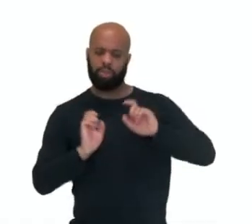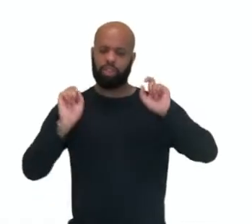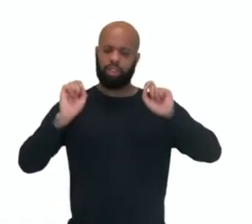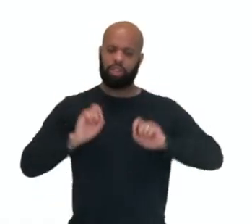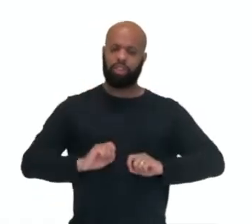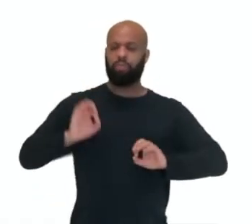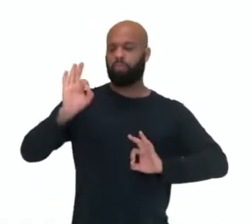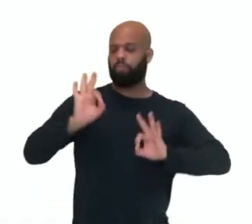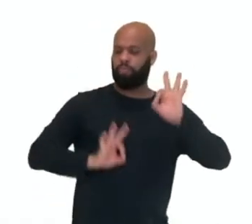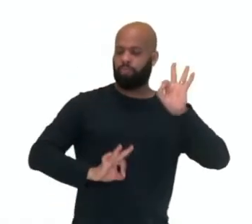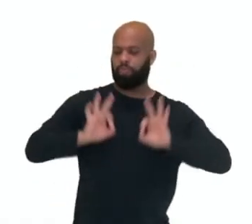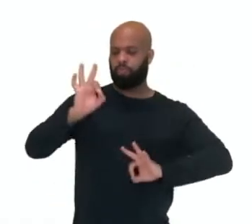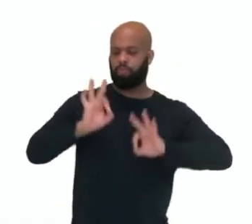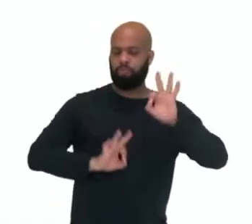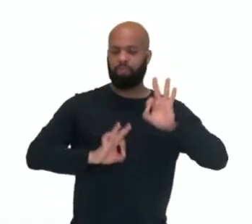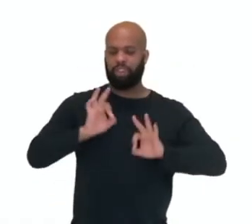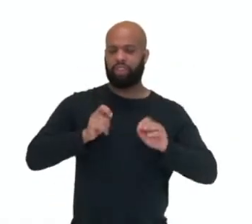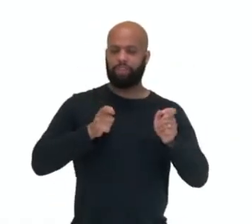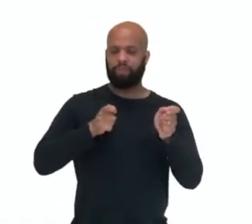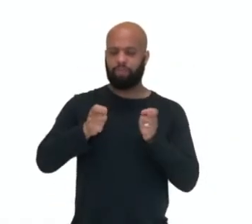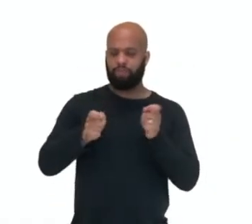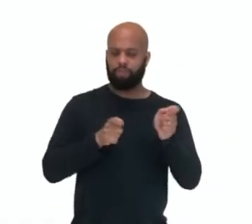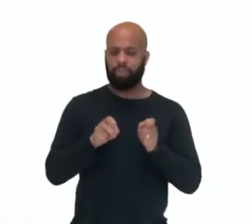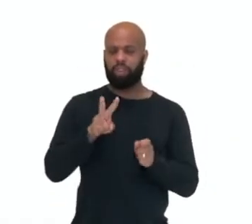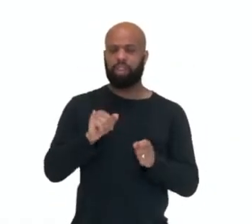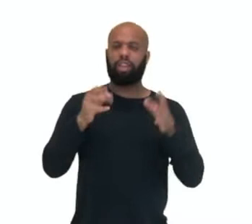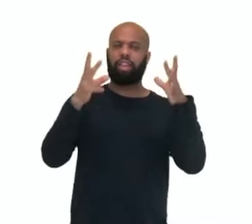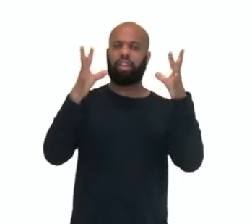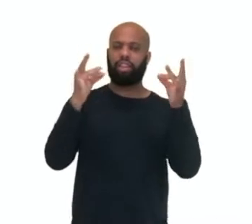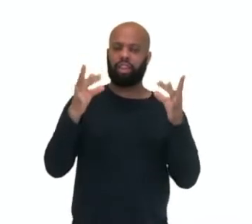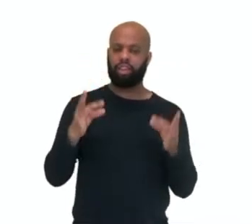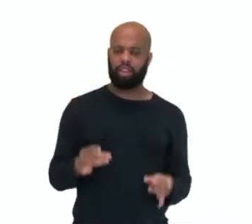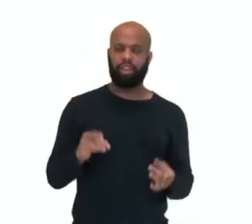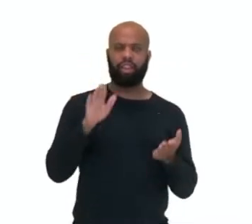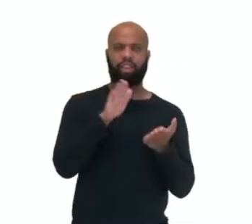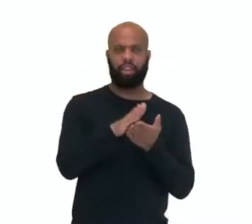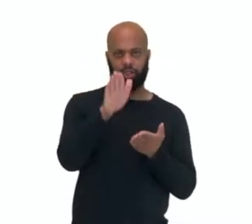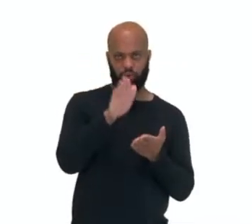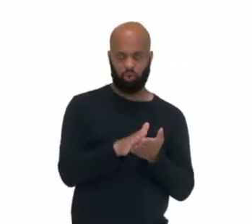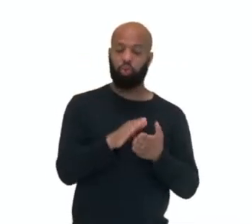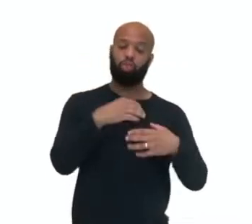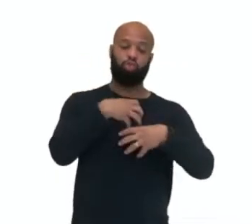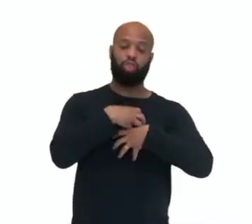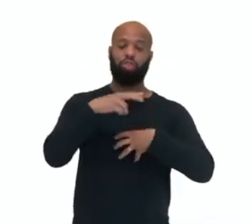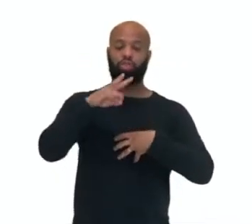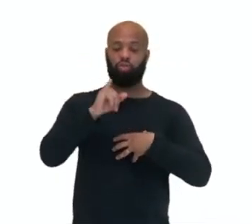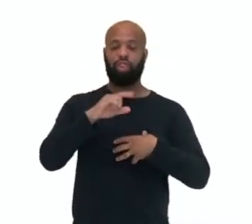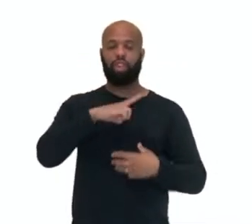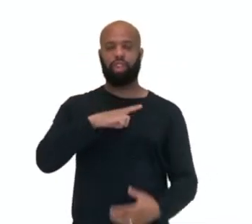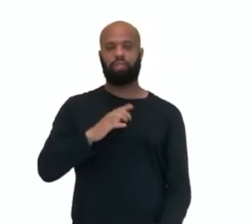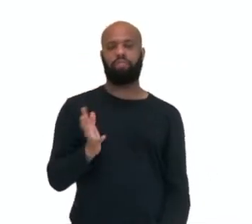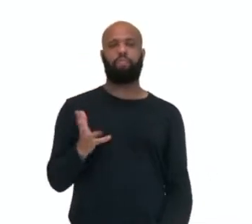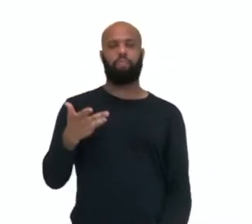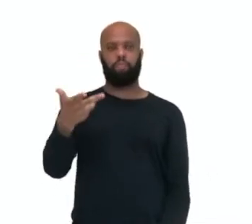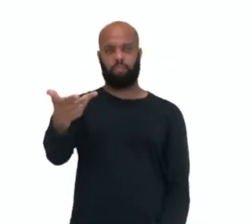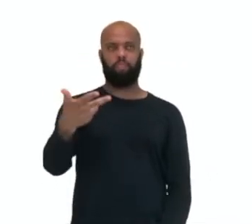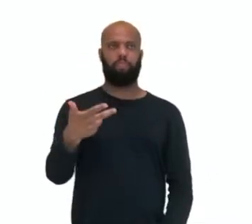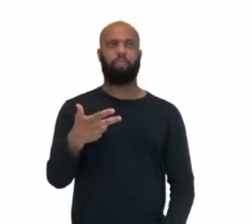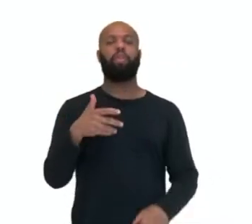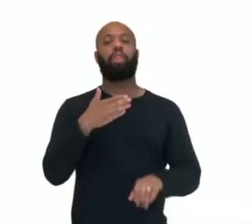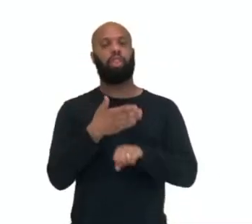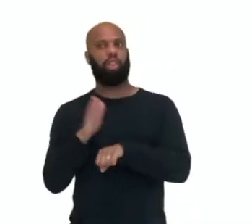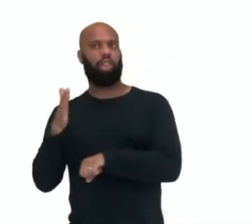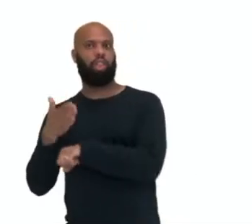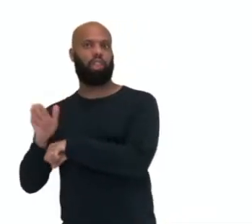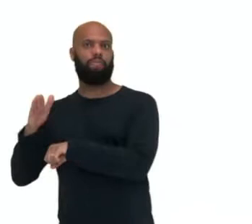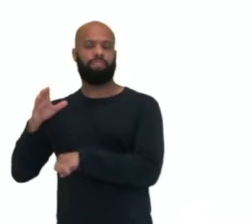seu orçamento detalhando os seus gastos e receita de modo que haja agilidade,